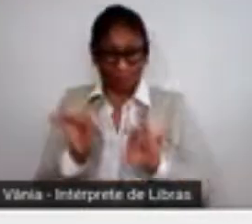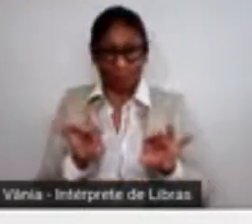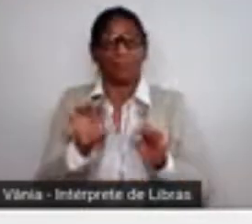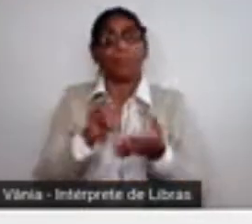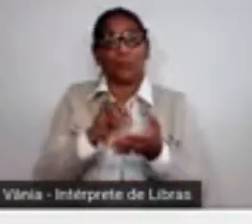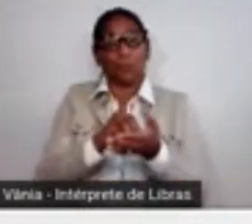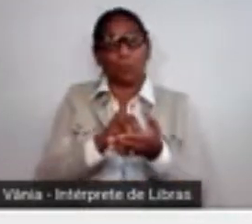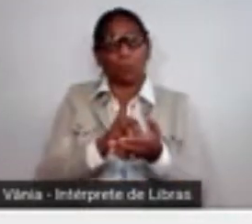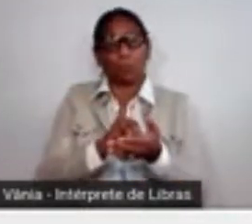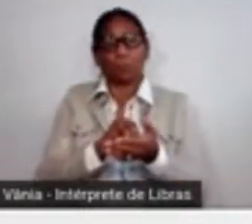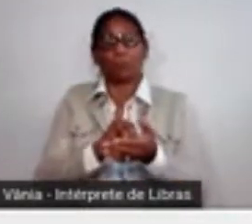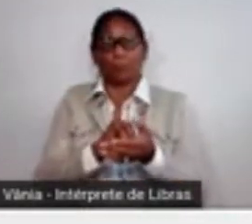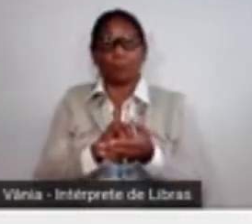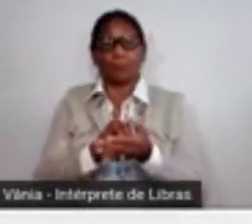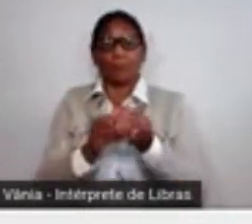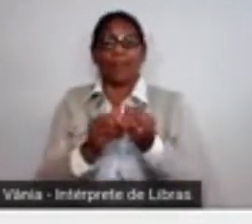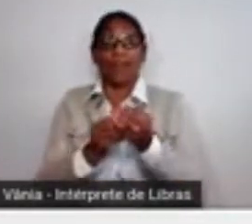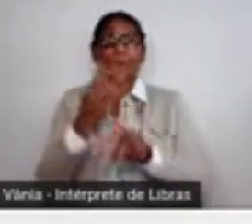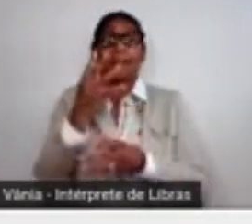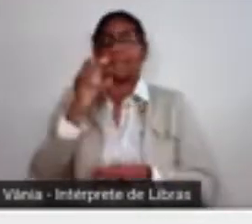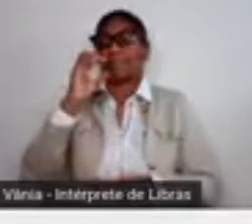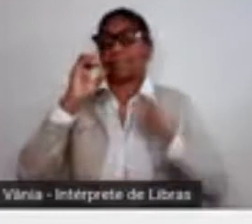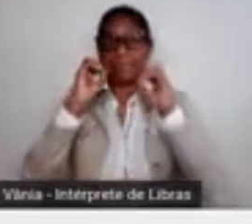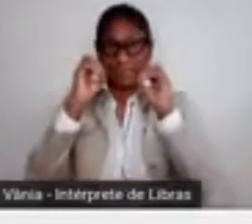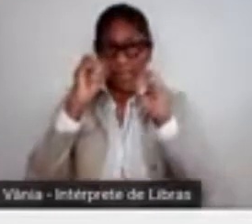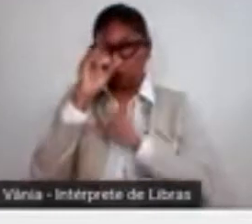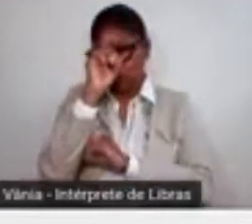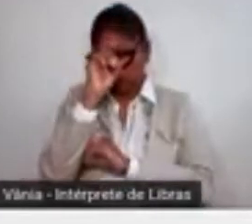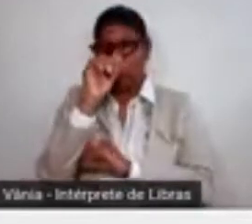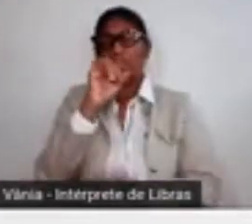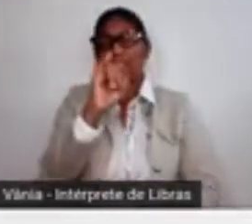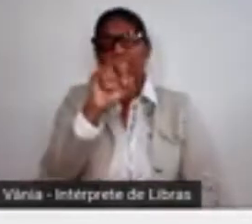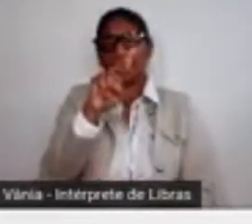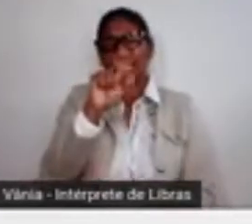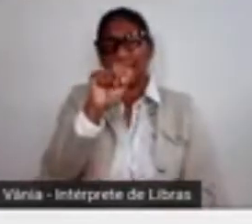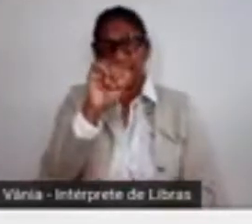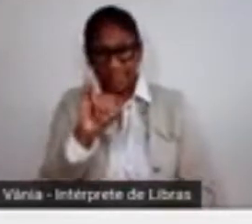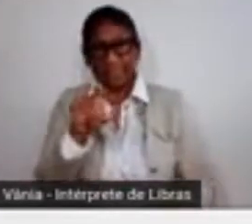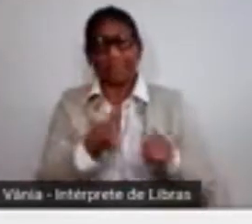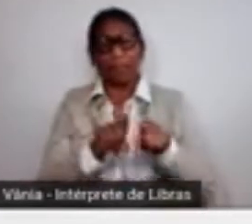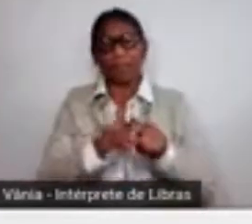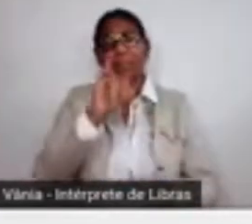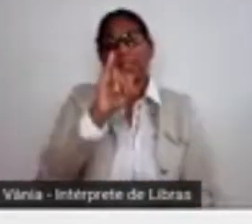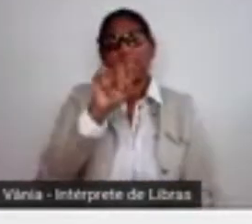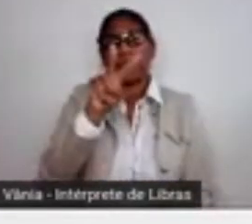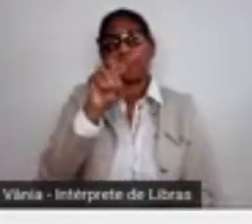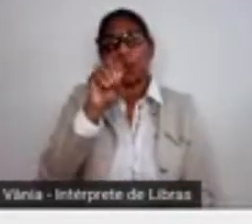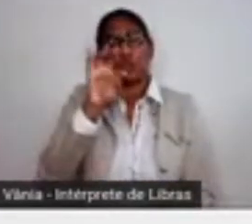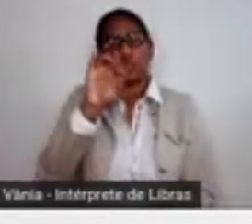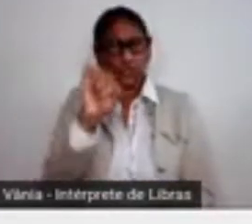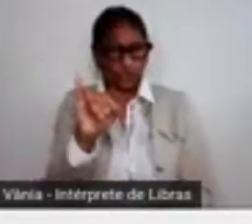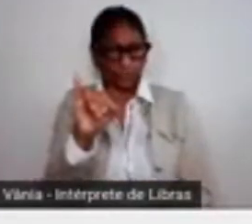passaram a constar da regra dos 0 óbitos ou 0 hospitalizações, que são Iraí e Ivoti. Aqui está a região